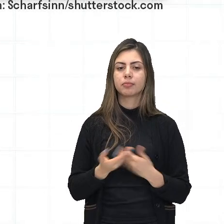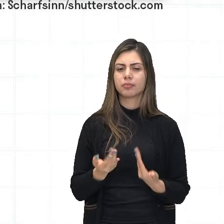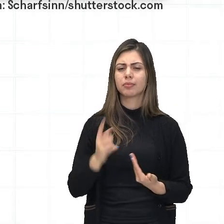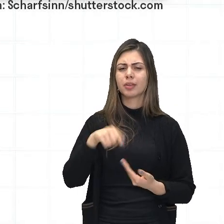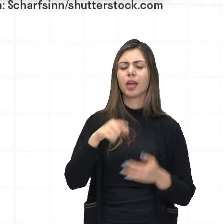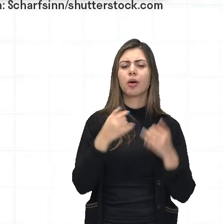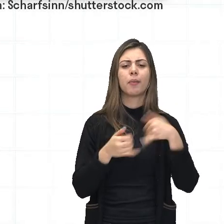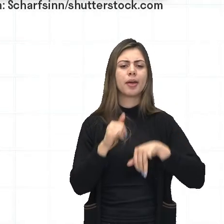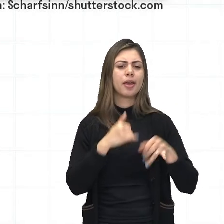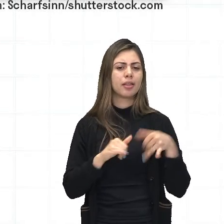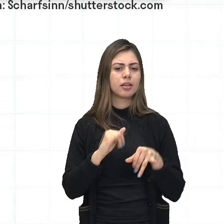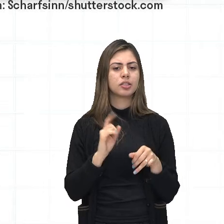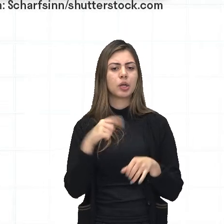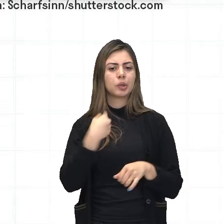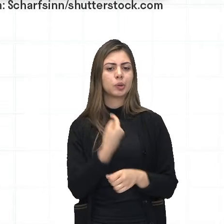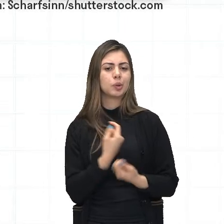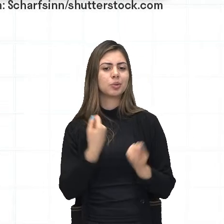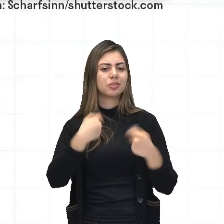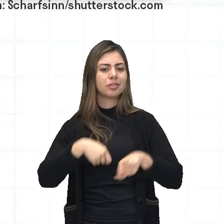energia que a gente pode